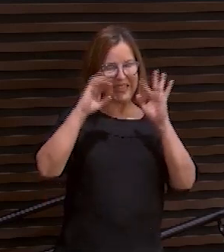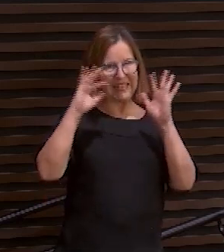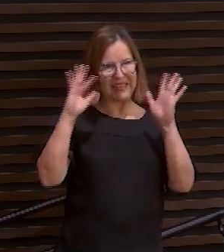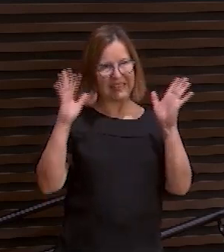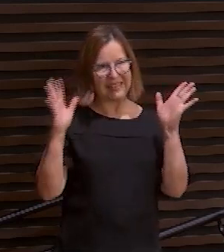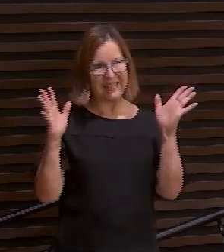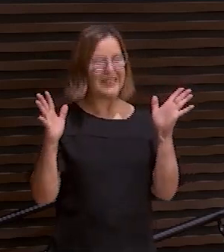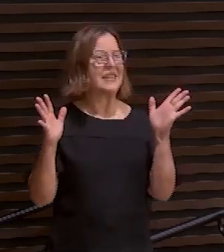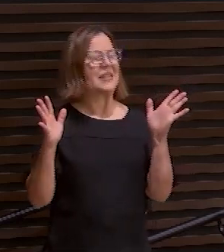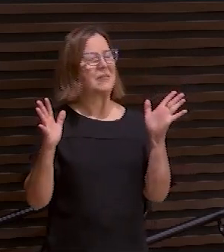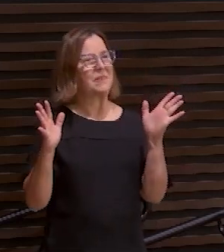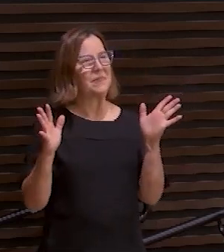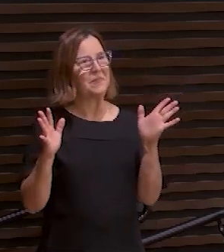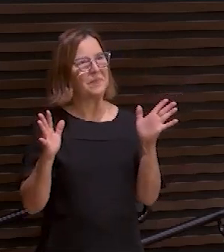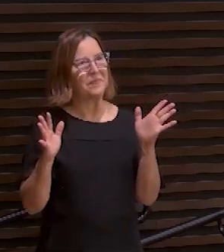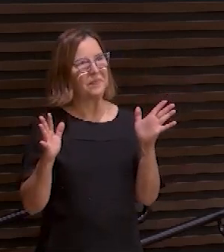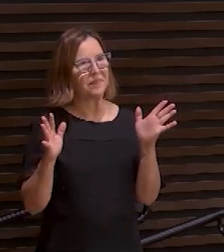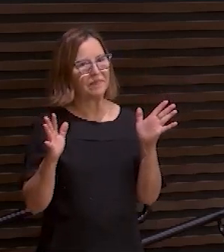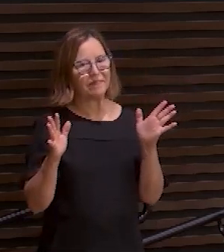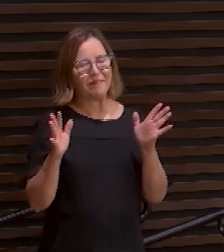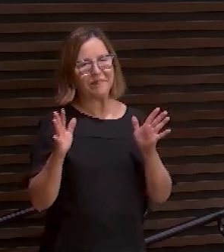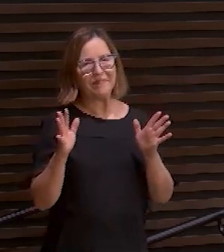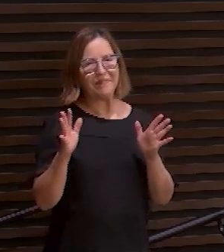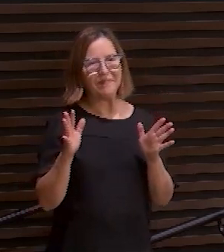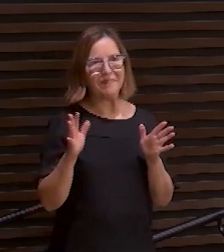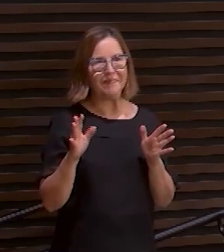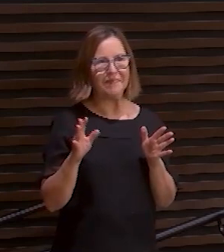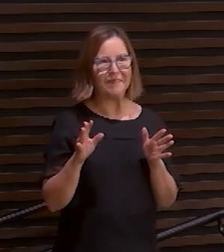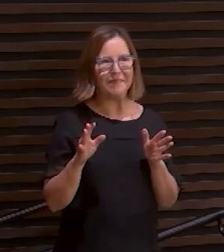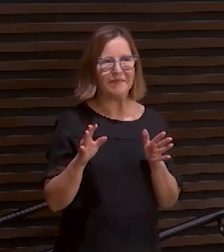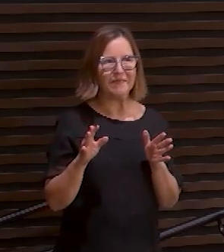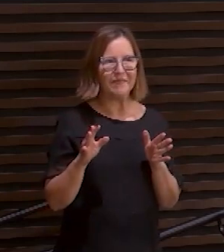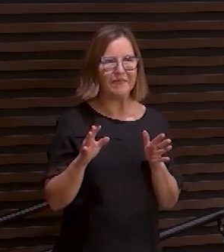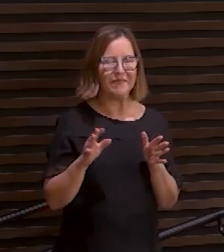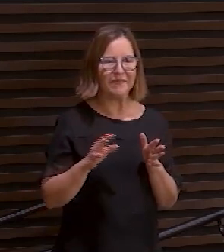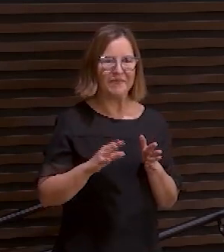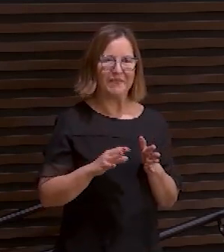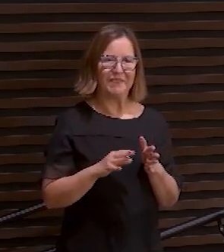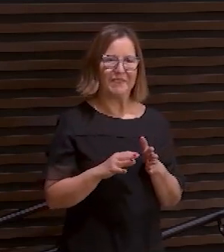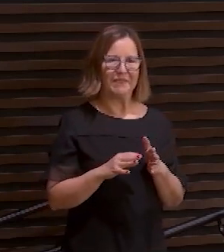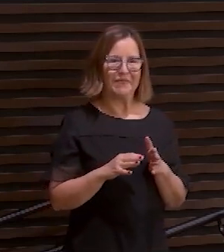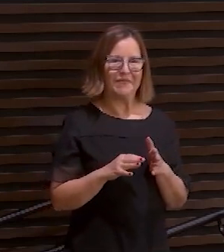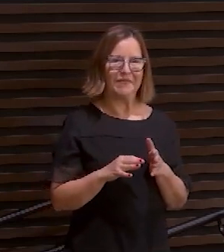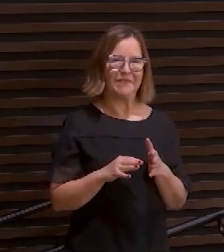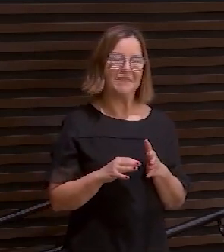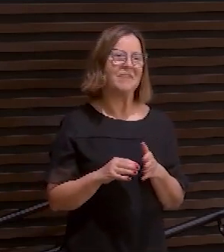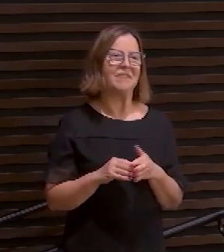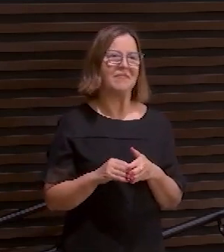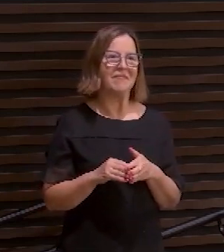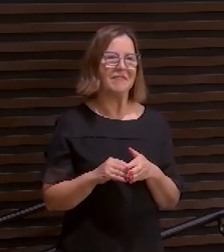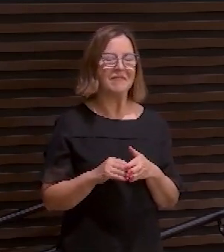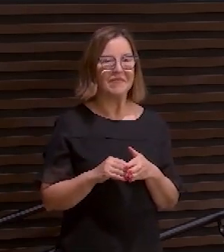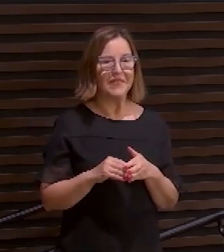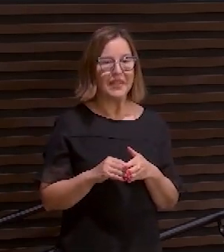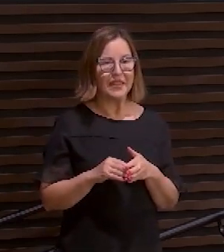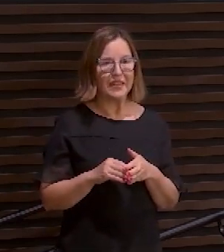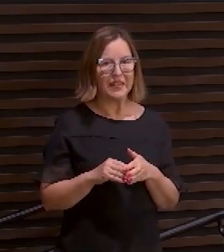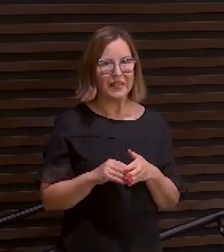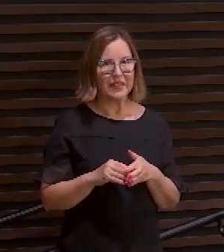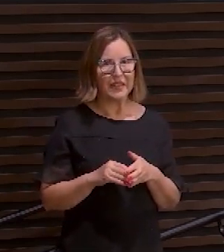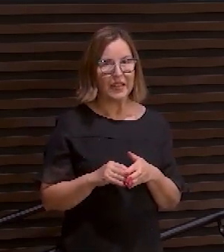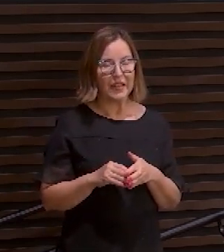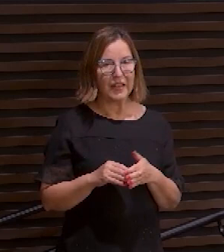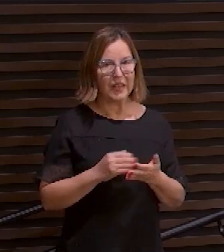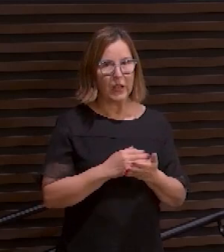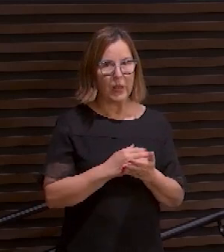uma espécie de picada na mata. Ele vai abrir aqui o